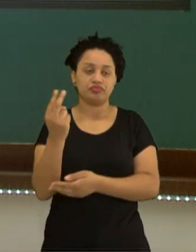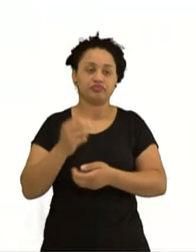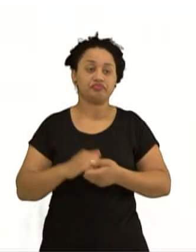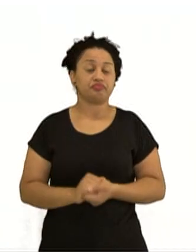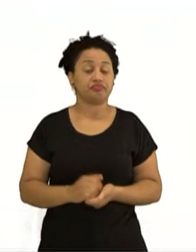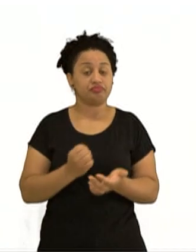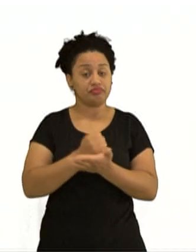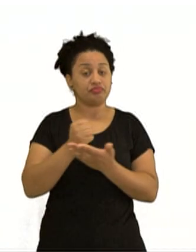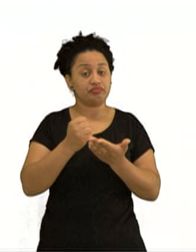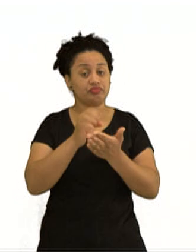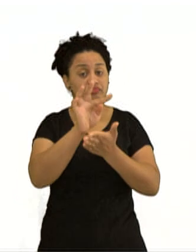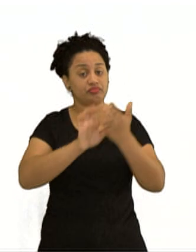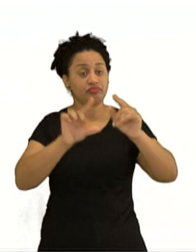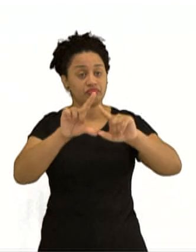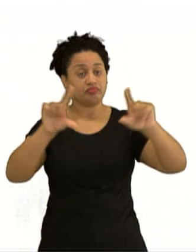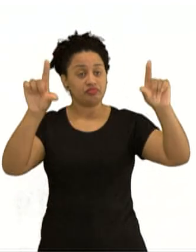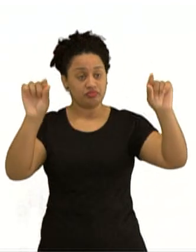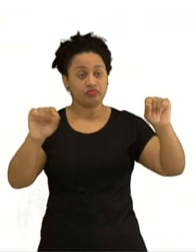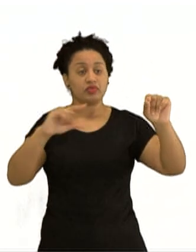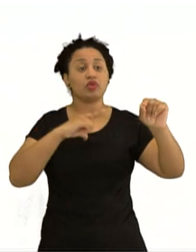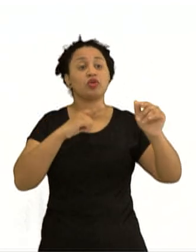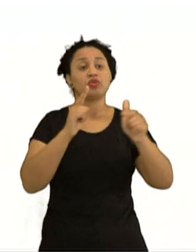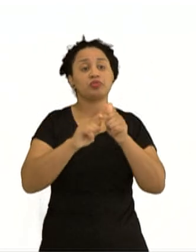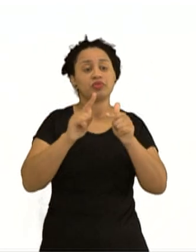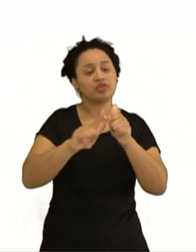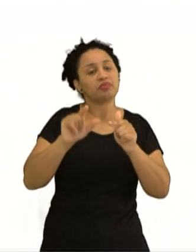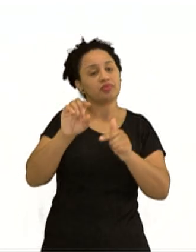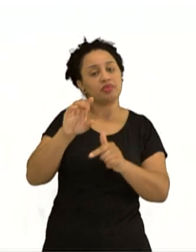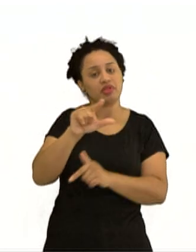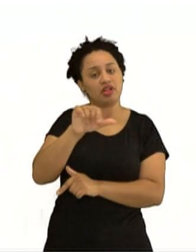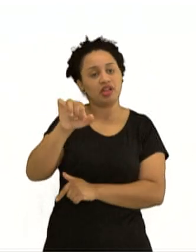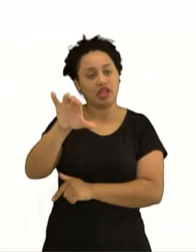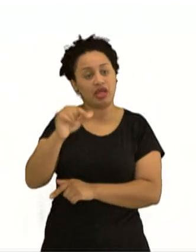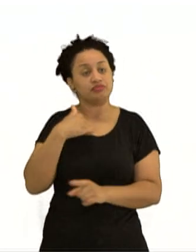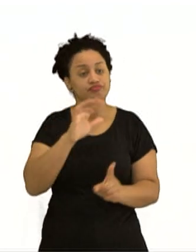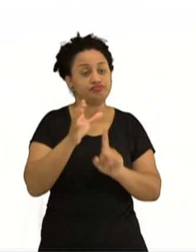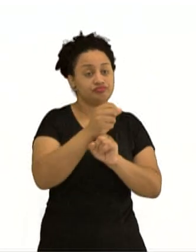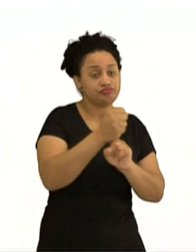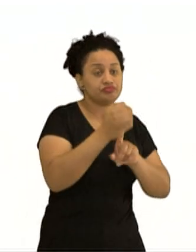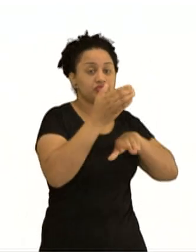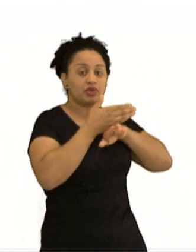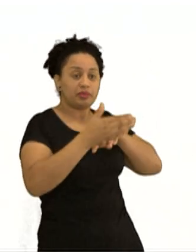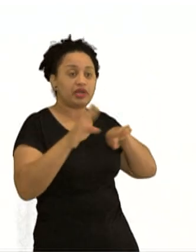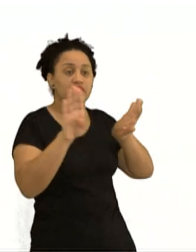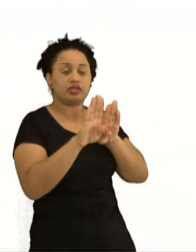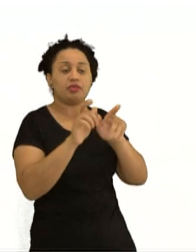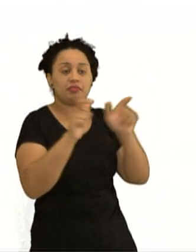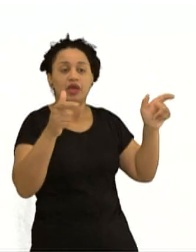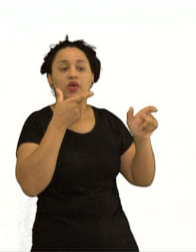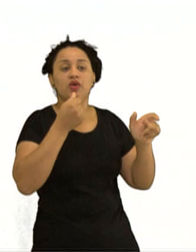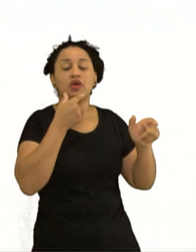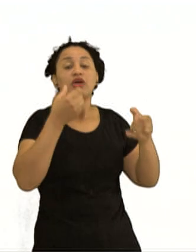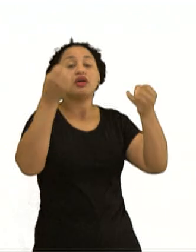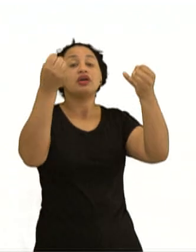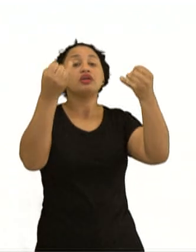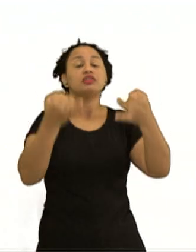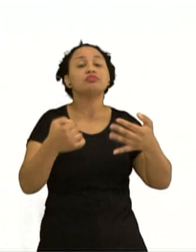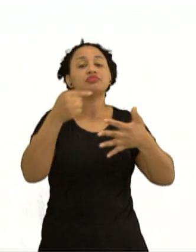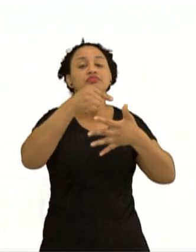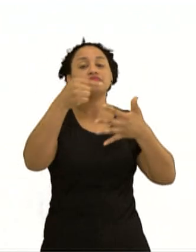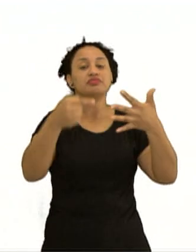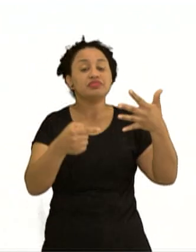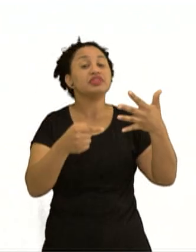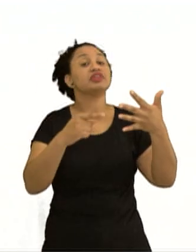com o texto, o problema dessa noção de clássico é ser dominadora, branca e masculina. Explique com elementos